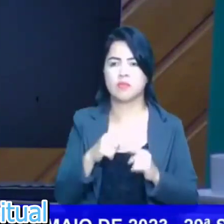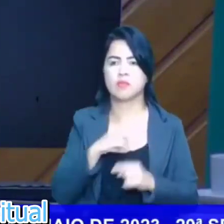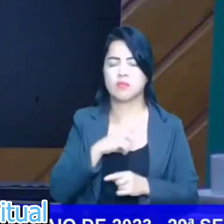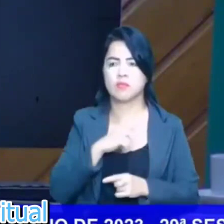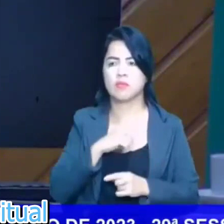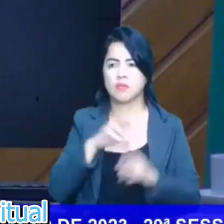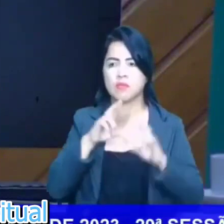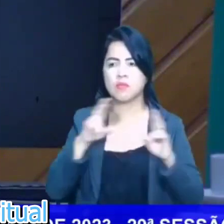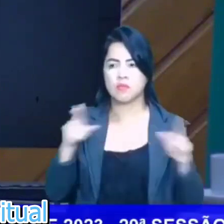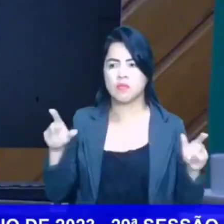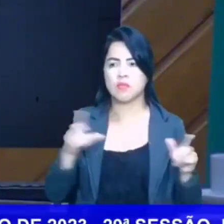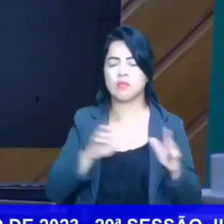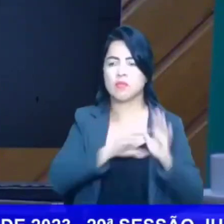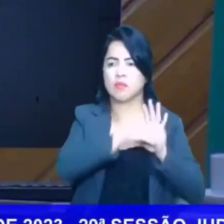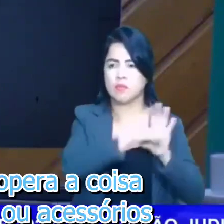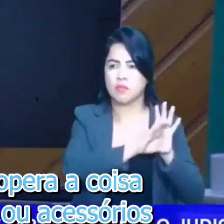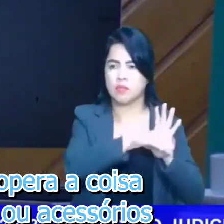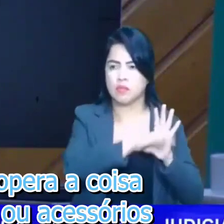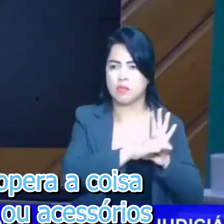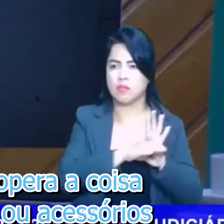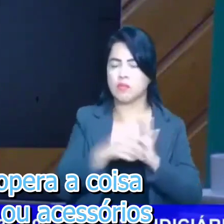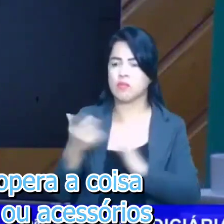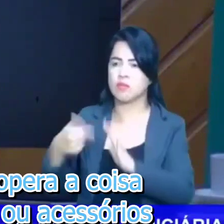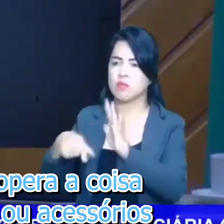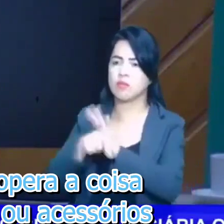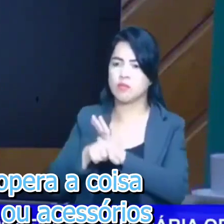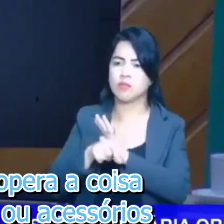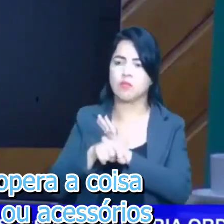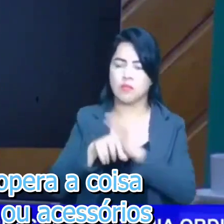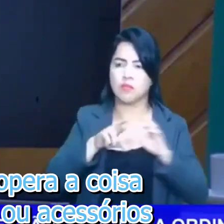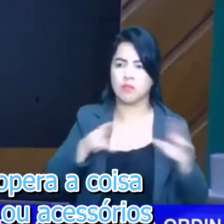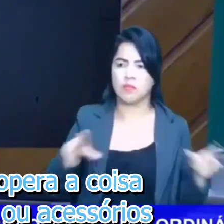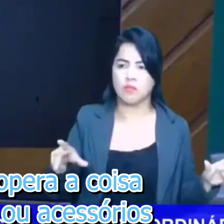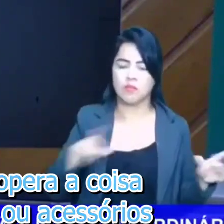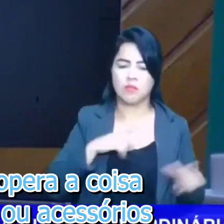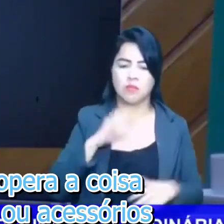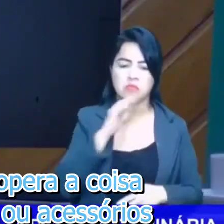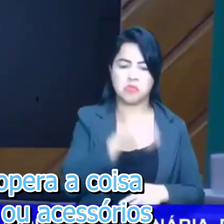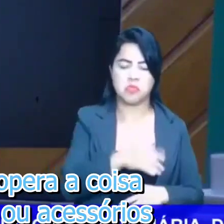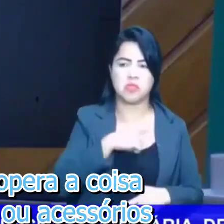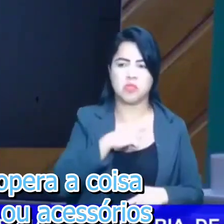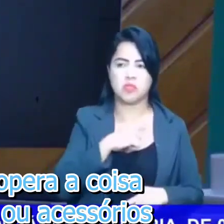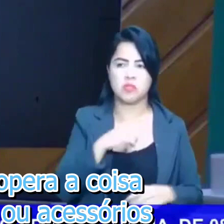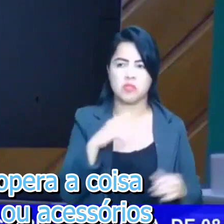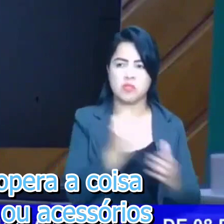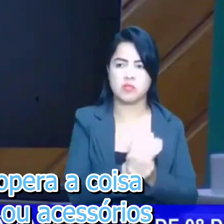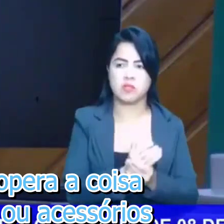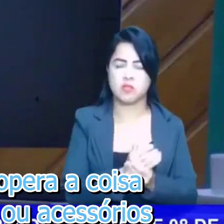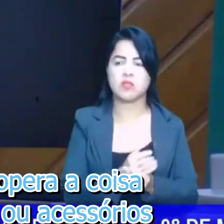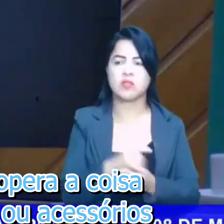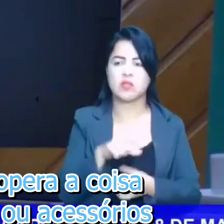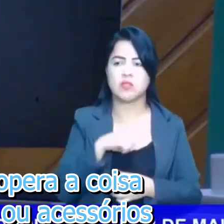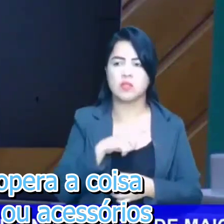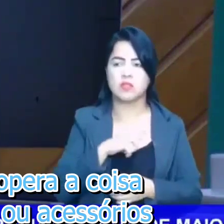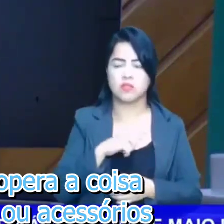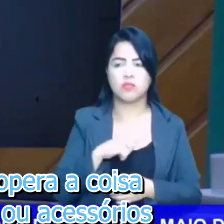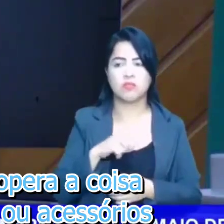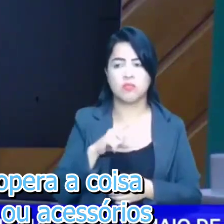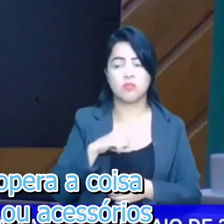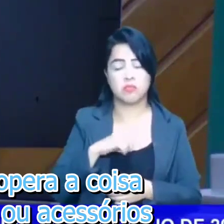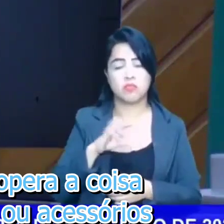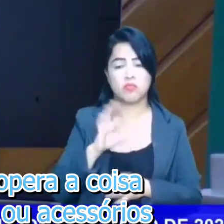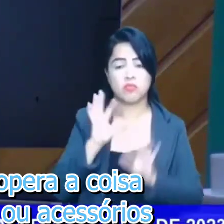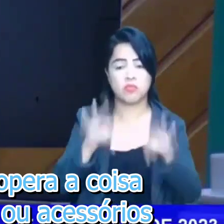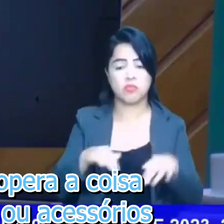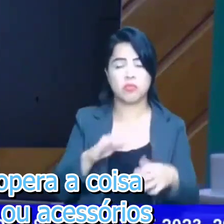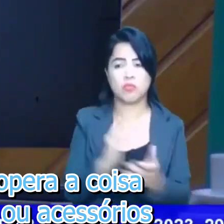distinção conceitual e legal entre os efeitos diretos da sentença, sobre os quais opera a coisa julgada, e